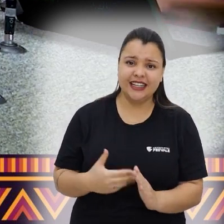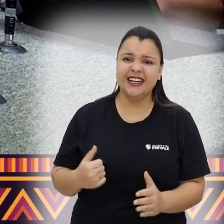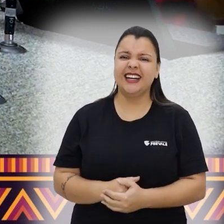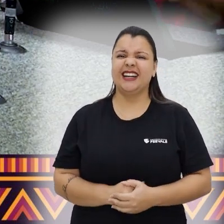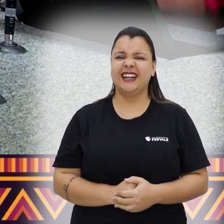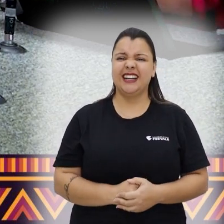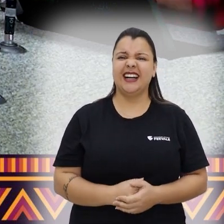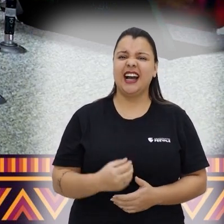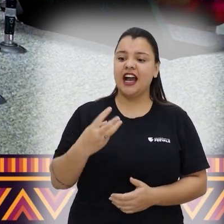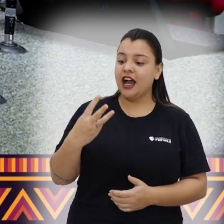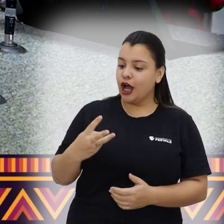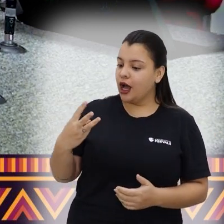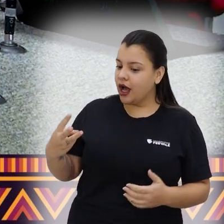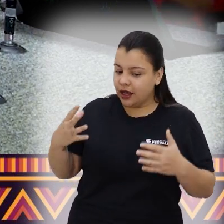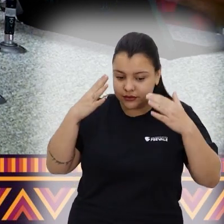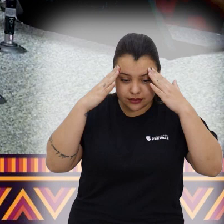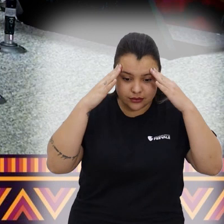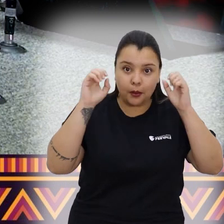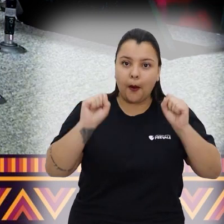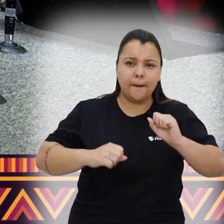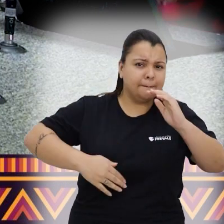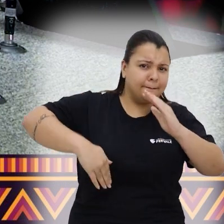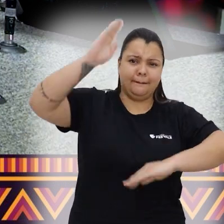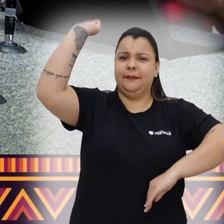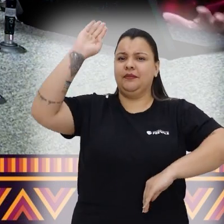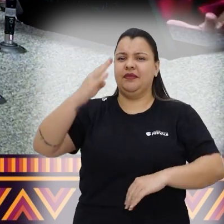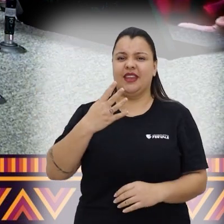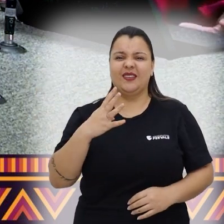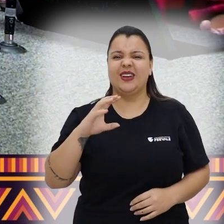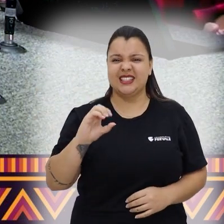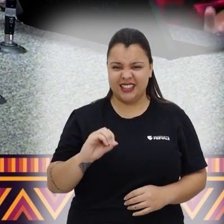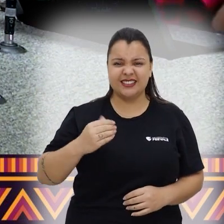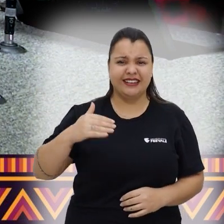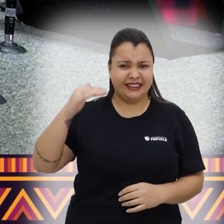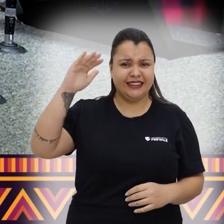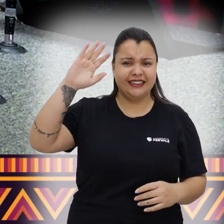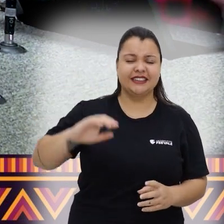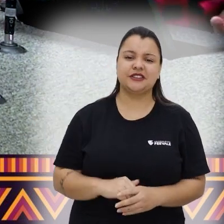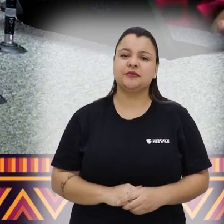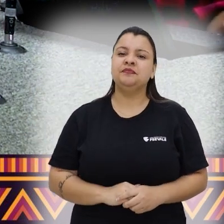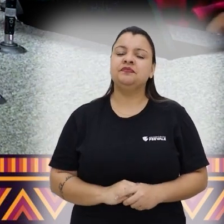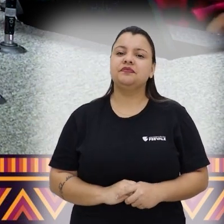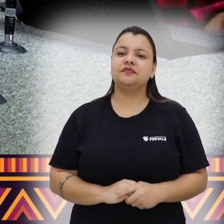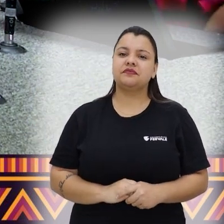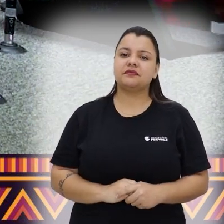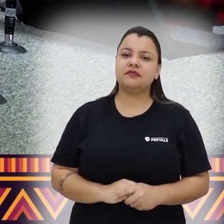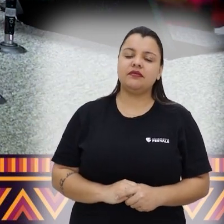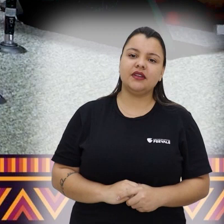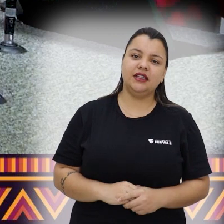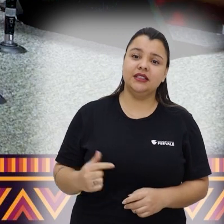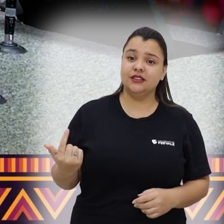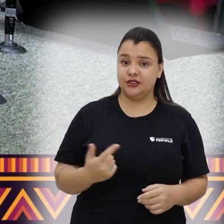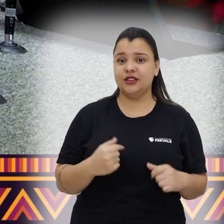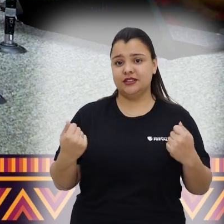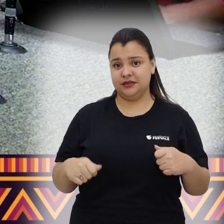pelos 30 e poucos, disse, pode passar dos 40, e já passou faz um tempo. Cara, nós vamos